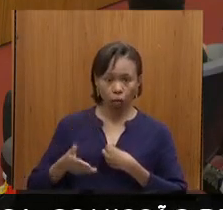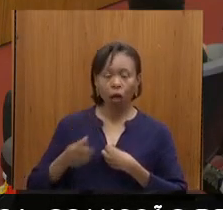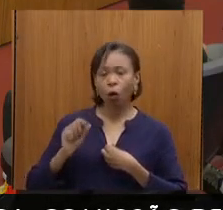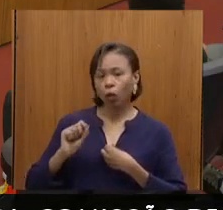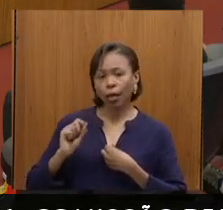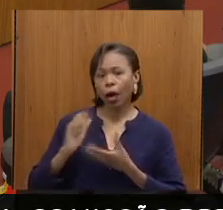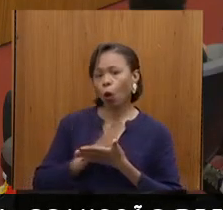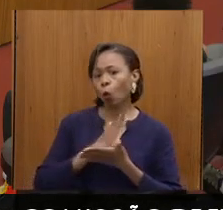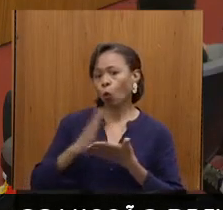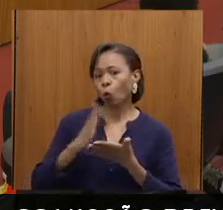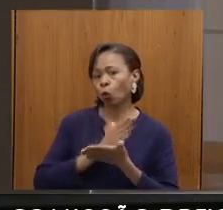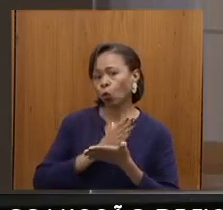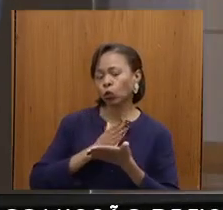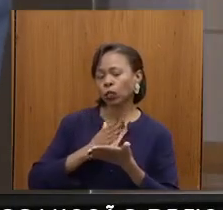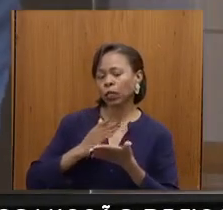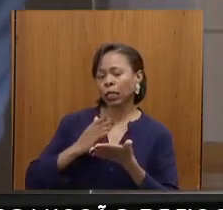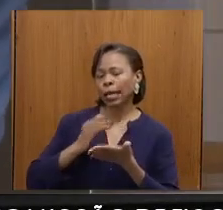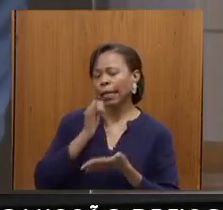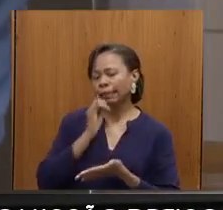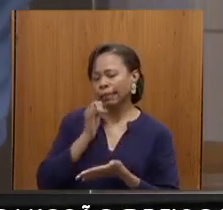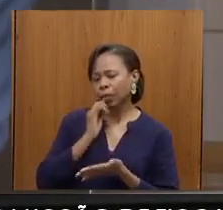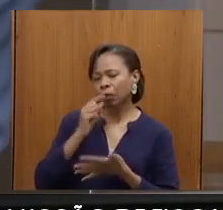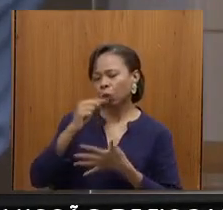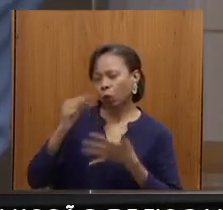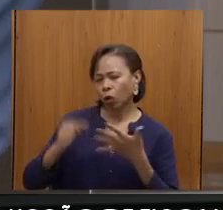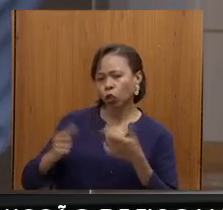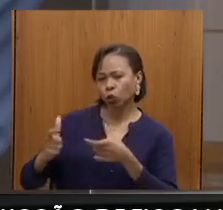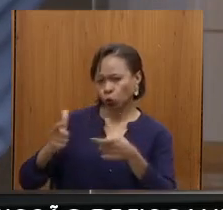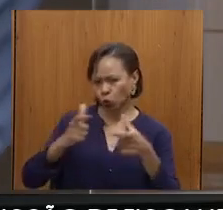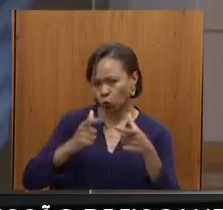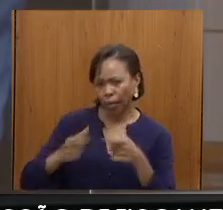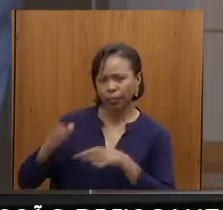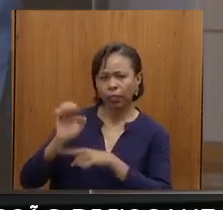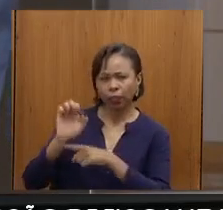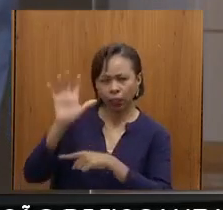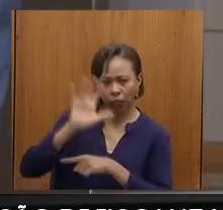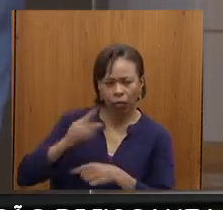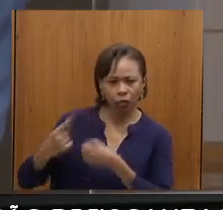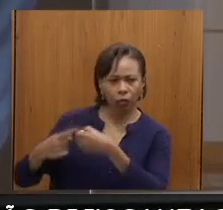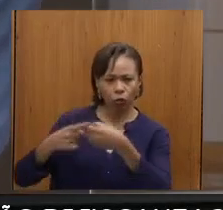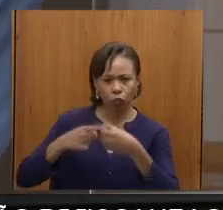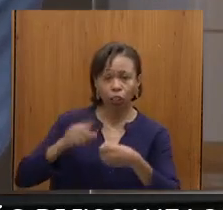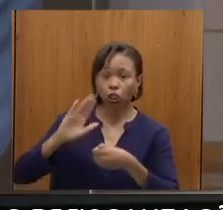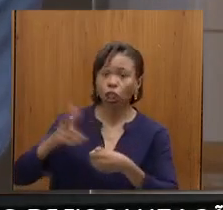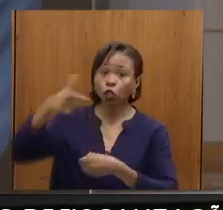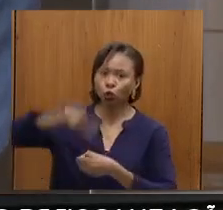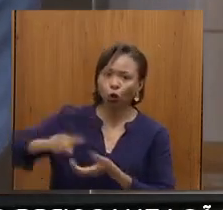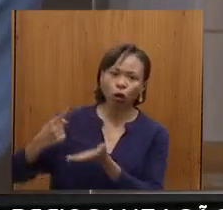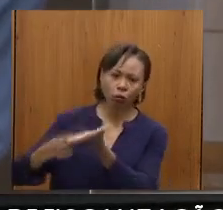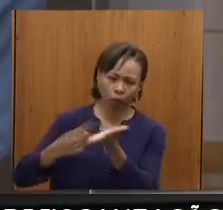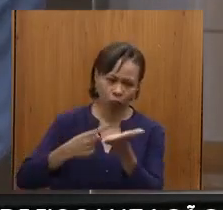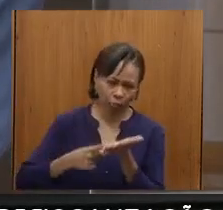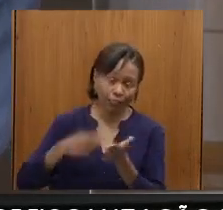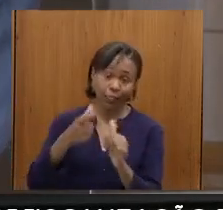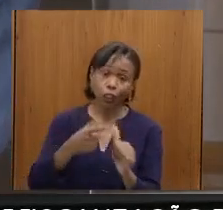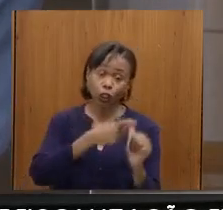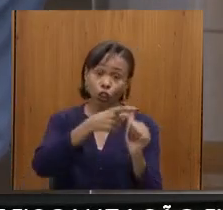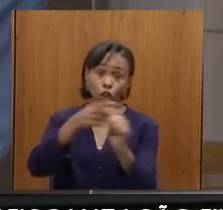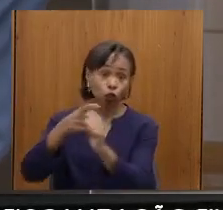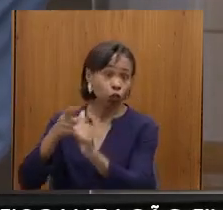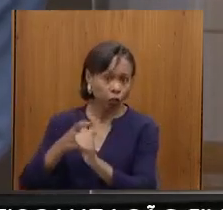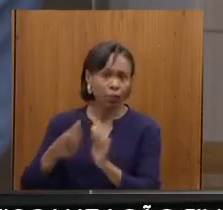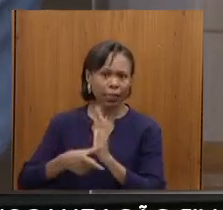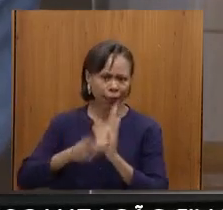exemplos onde estados e municípios renegociaram suas dívidas, dívidas que já estavam